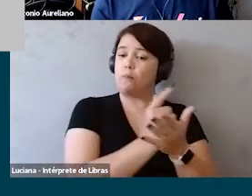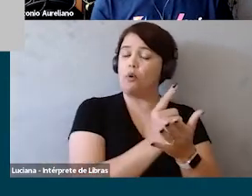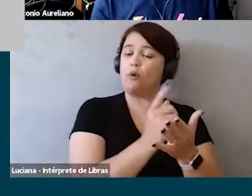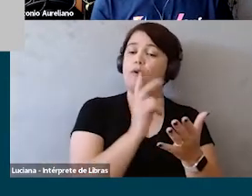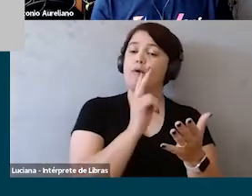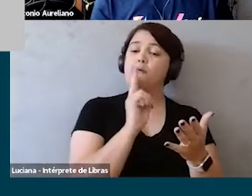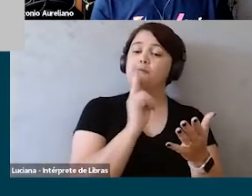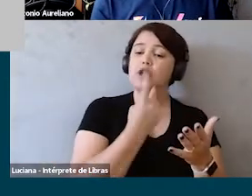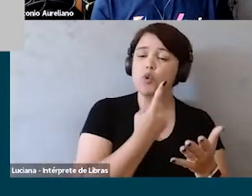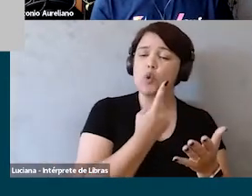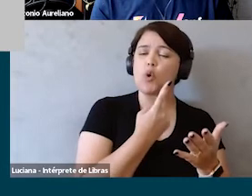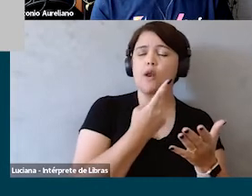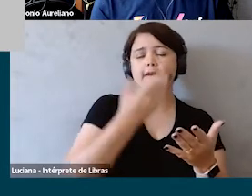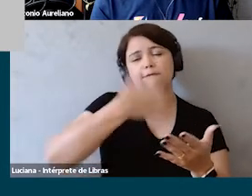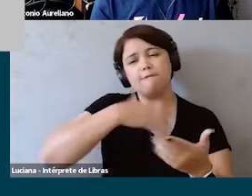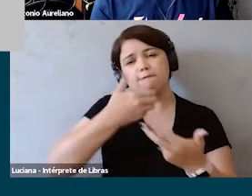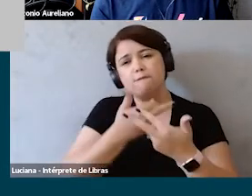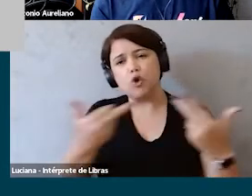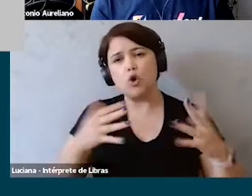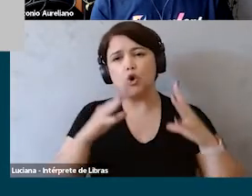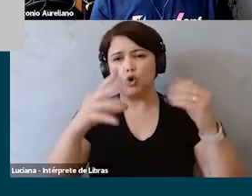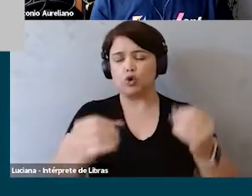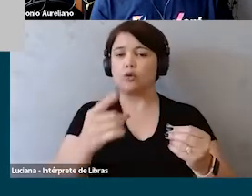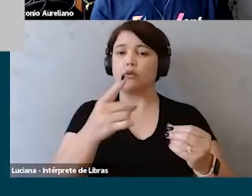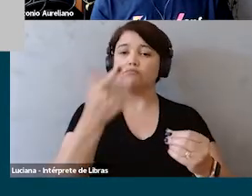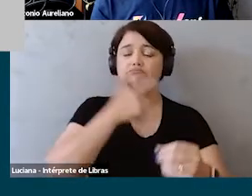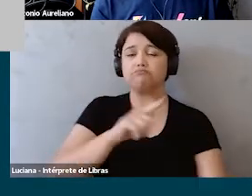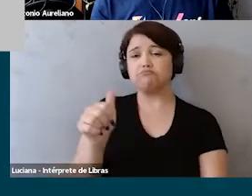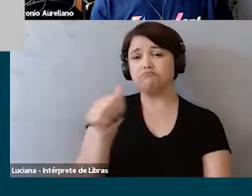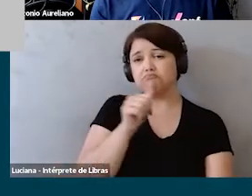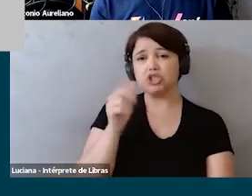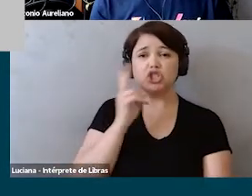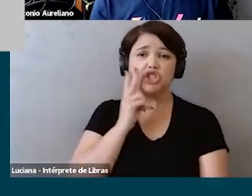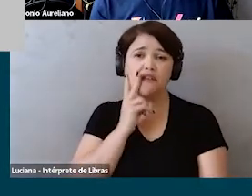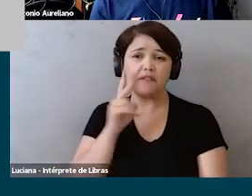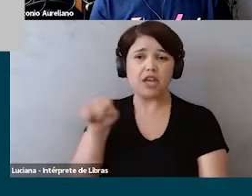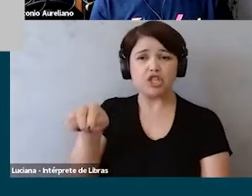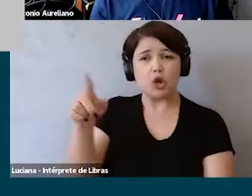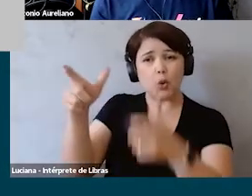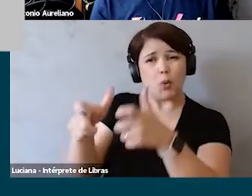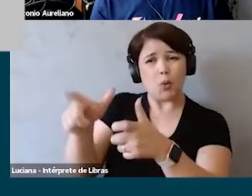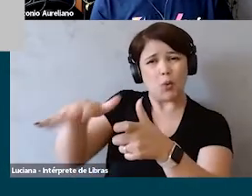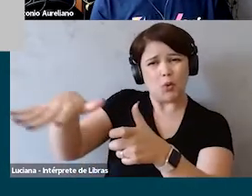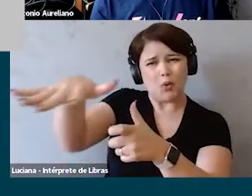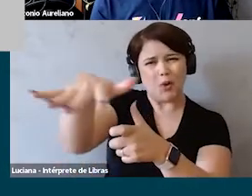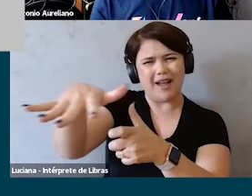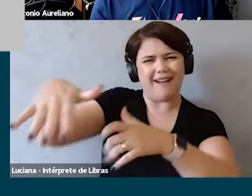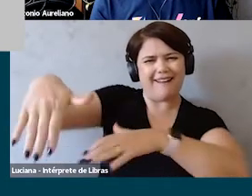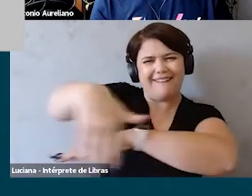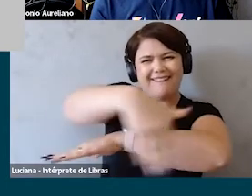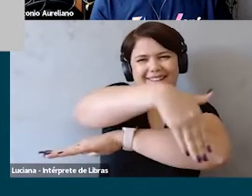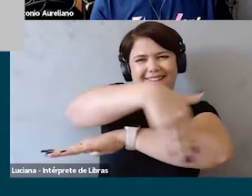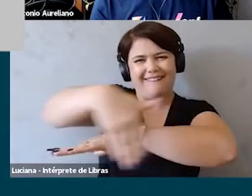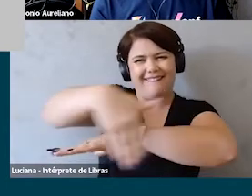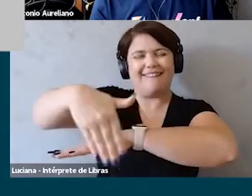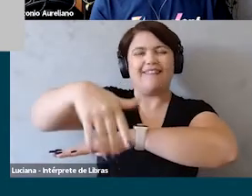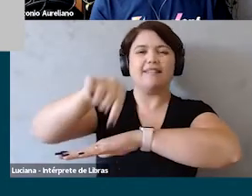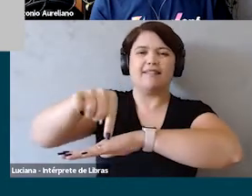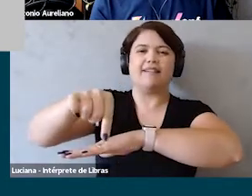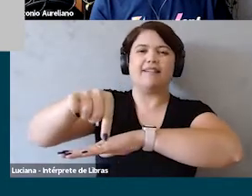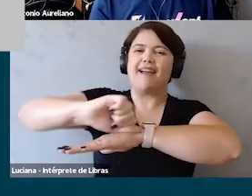fez 5 compras de frutas, a R$20 cada uma. Em Nando Frutas, ele tomou 2 cervejinhas aqui no Caldinho do Mag e no Caldinho do China, que fica na